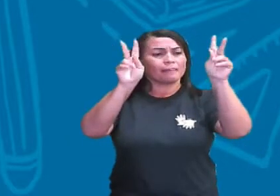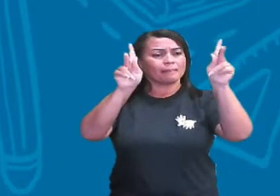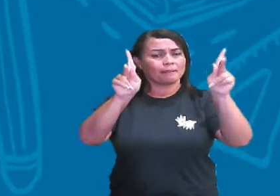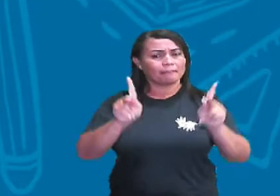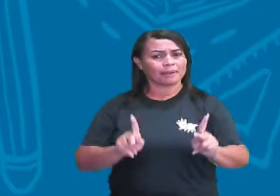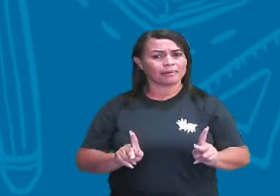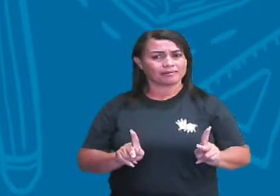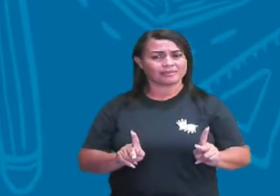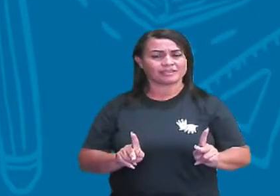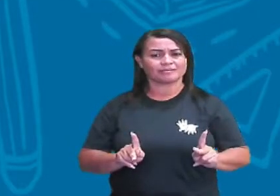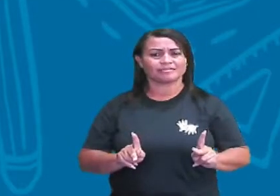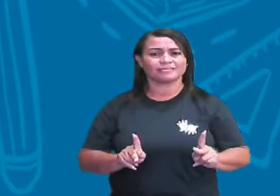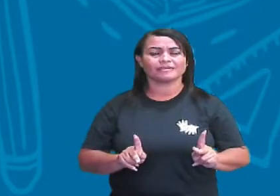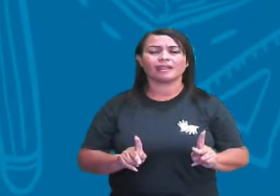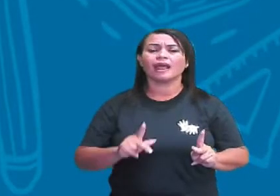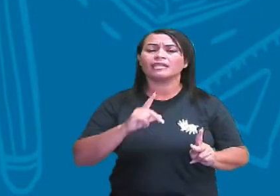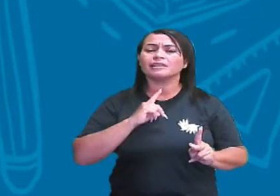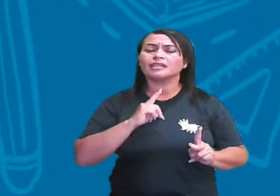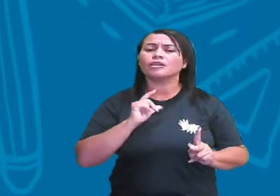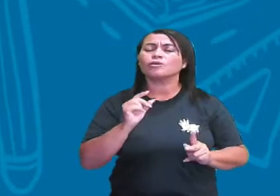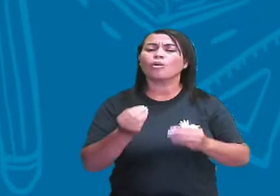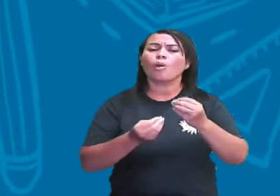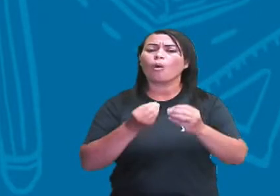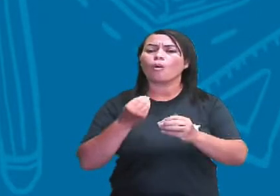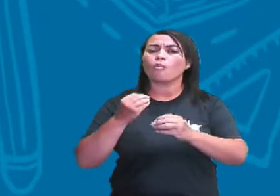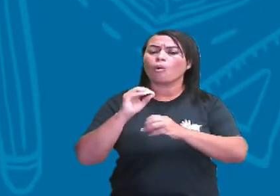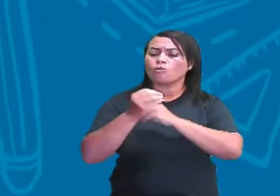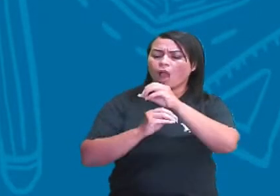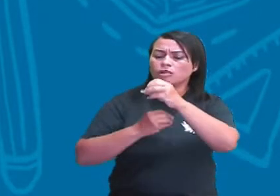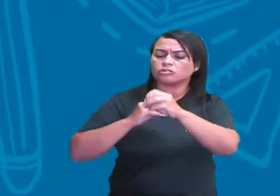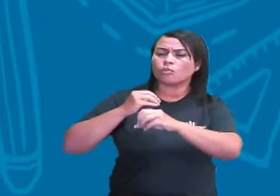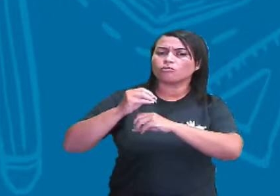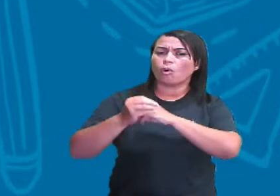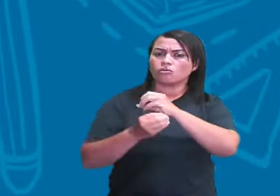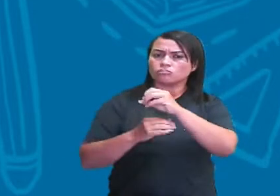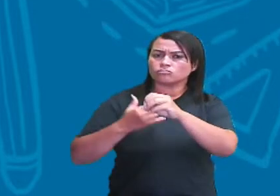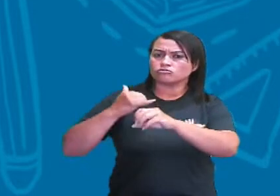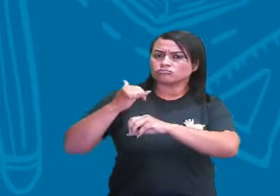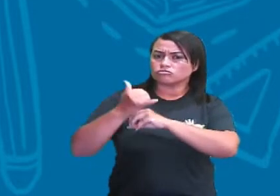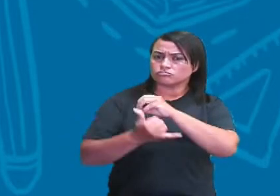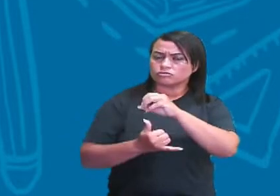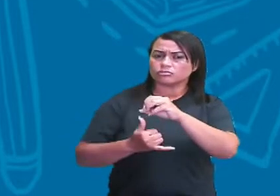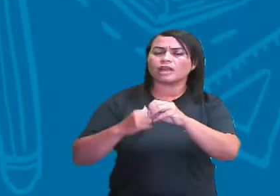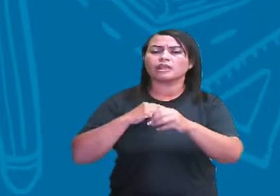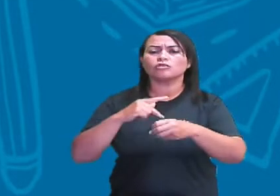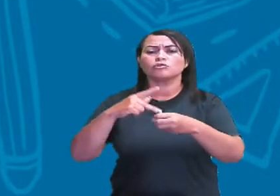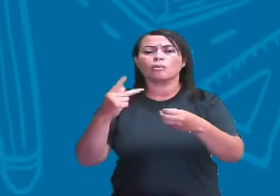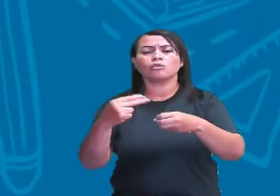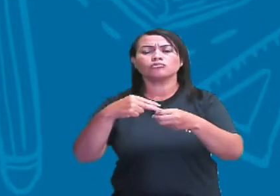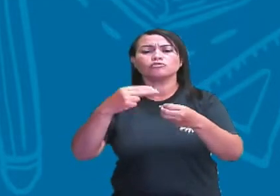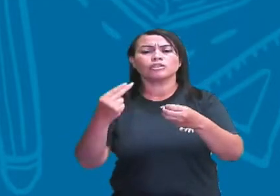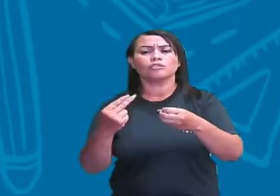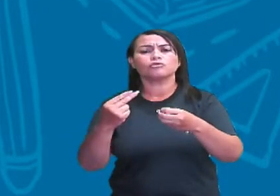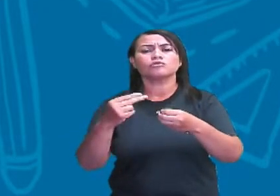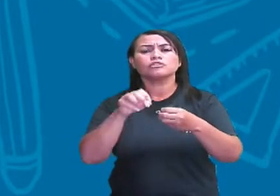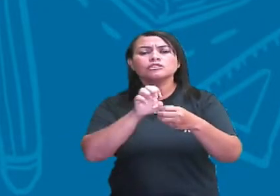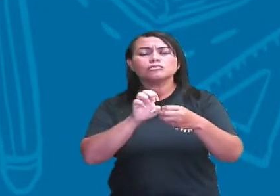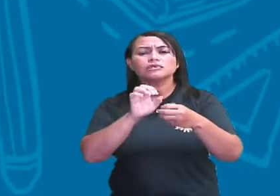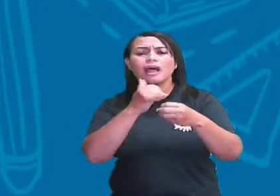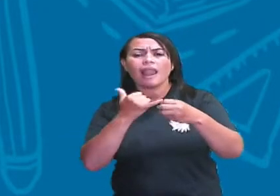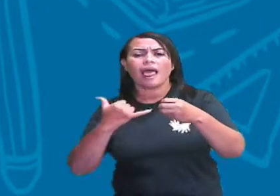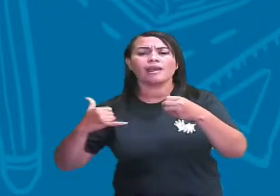tabela periódica. A partir do que o átomo ele é formado por prótons, nêutrons e elétrons, que